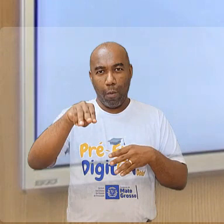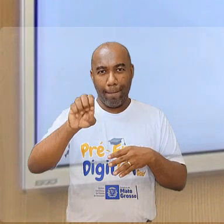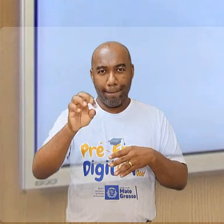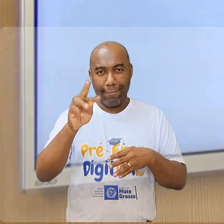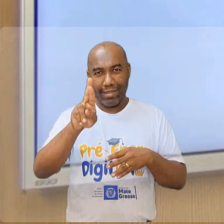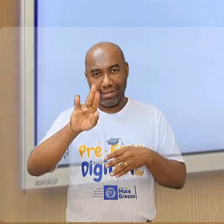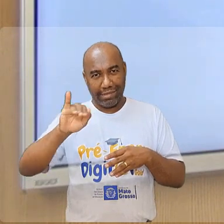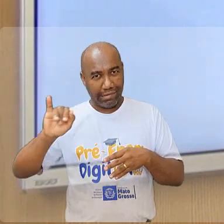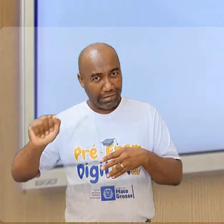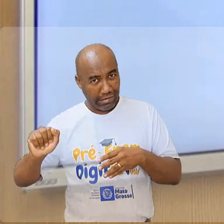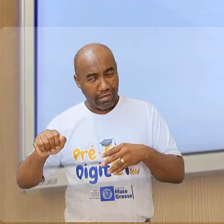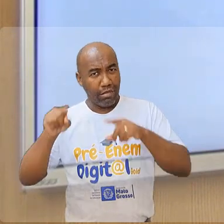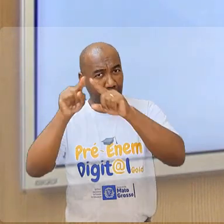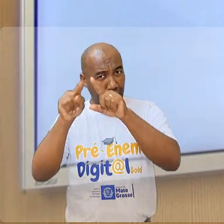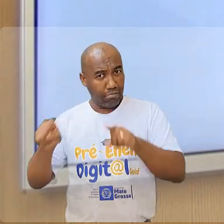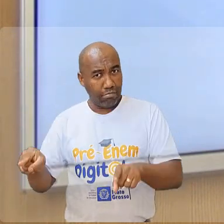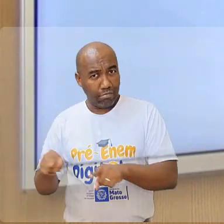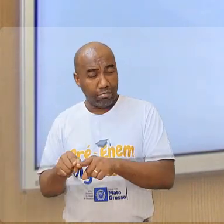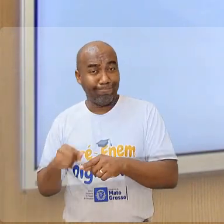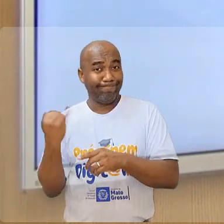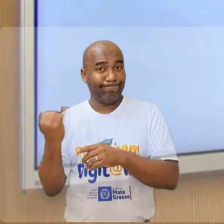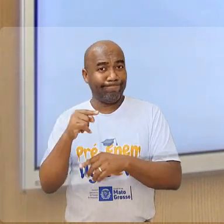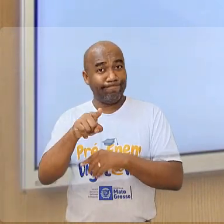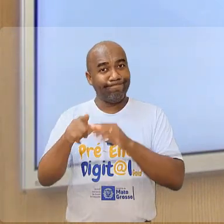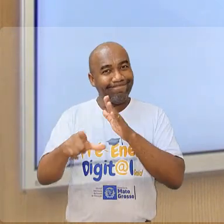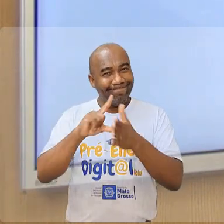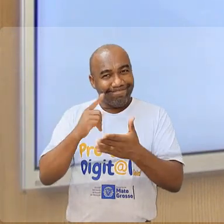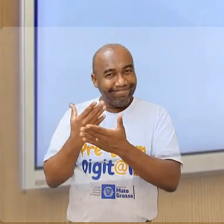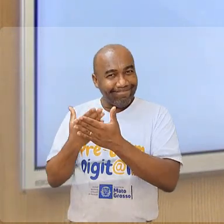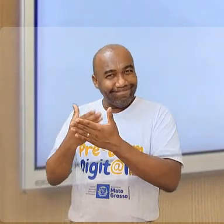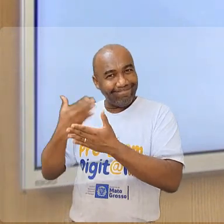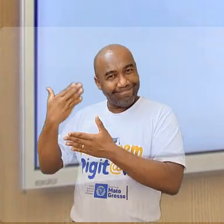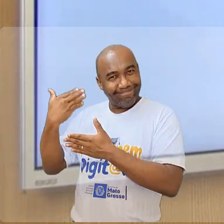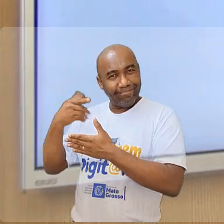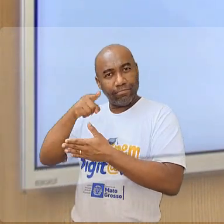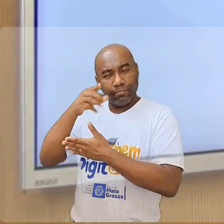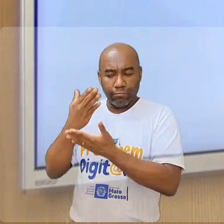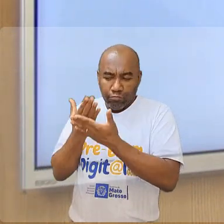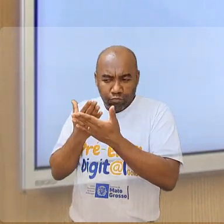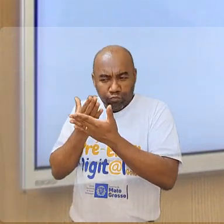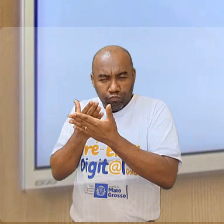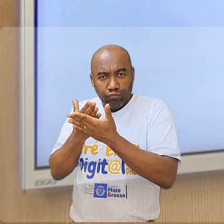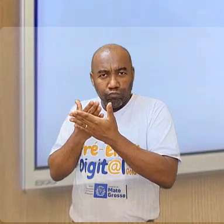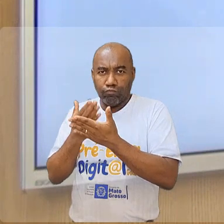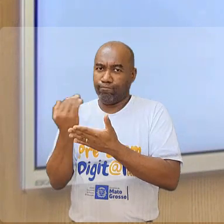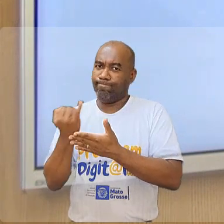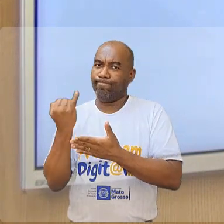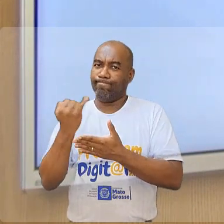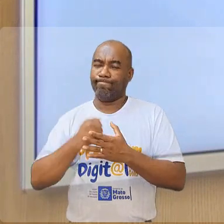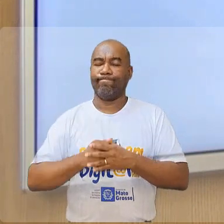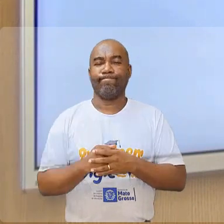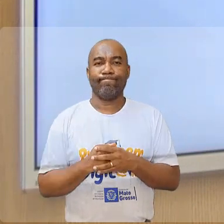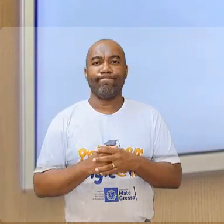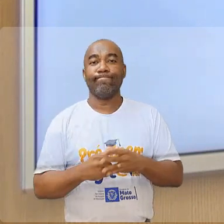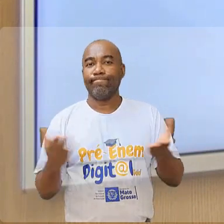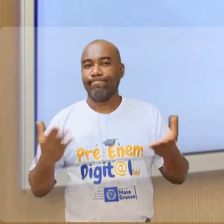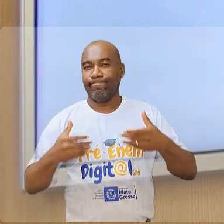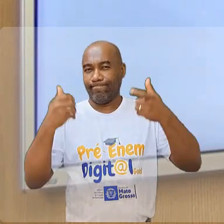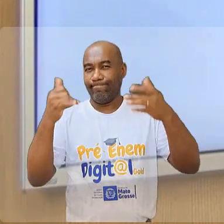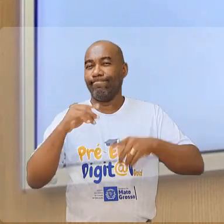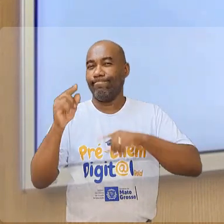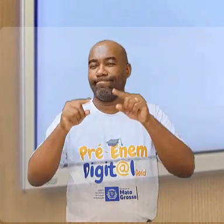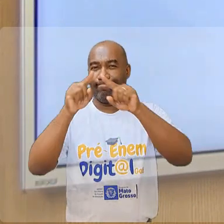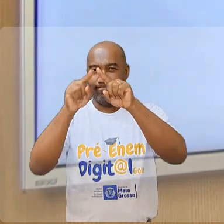é preciso para a gente poder resolver algumas coisas aqui sobre as relações métricas no triângulo retângulo Primeiro vamos falar desse